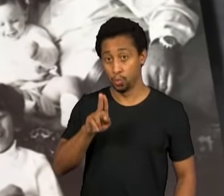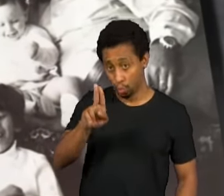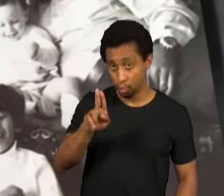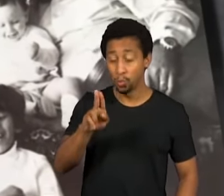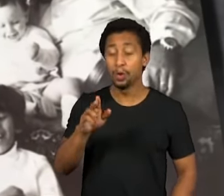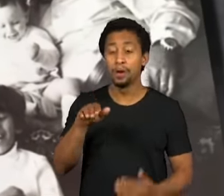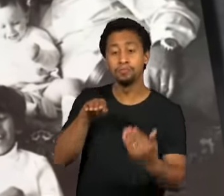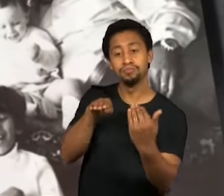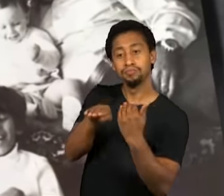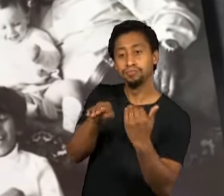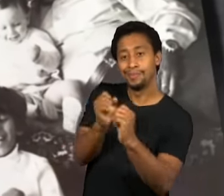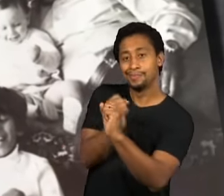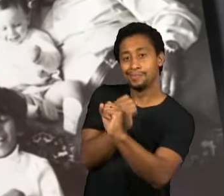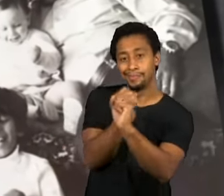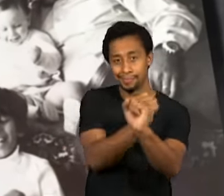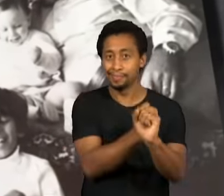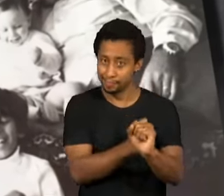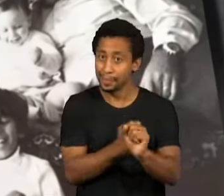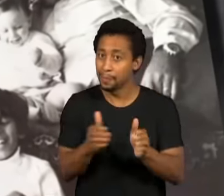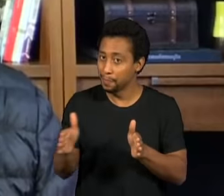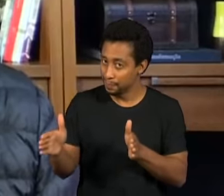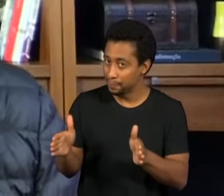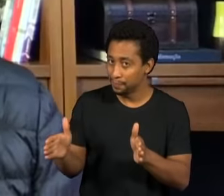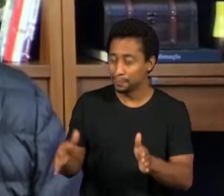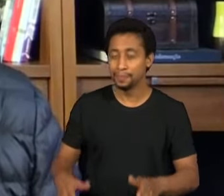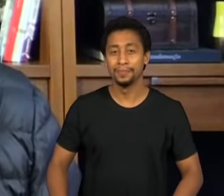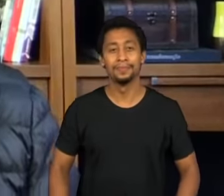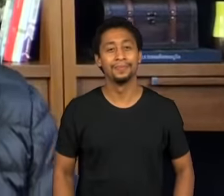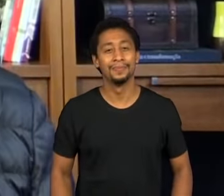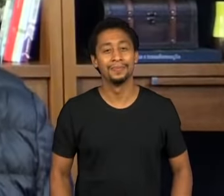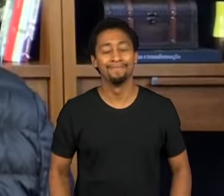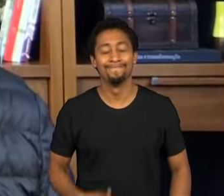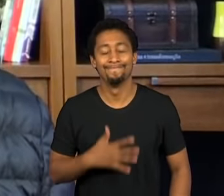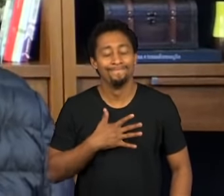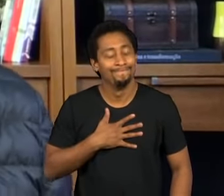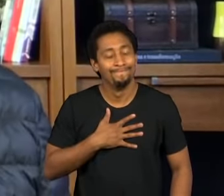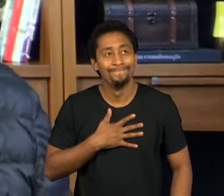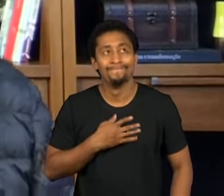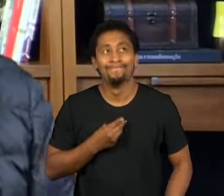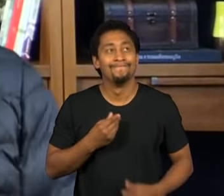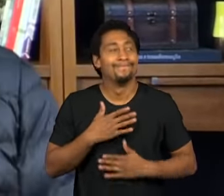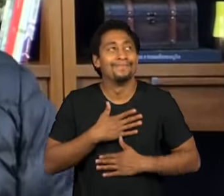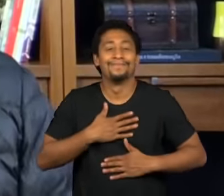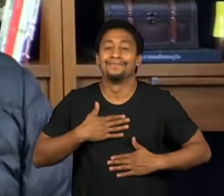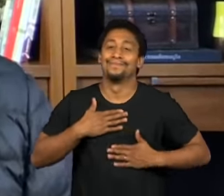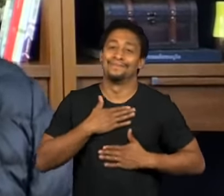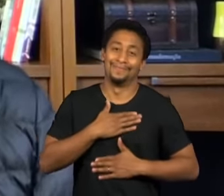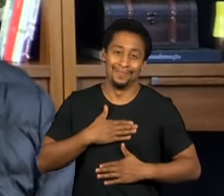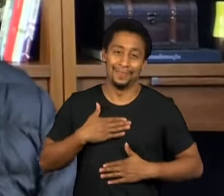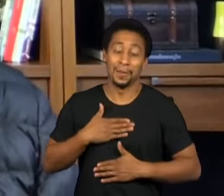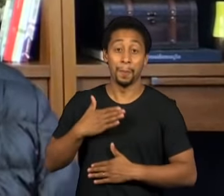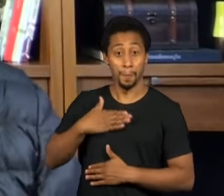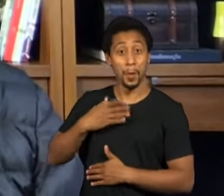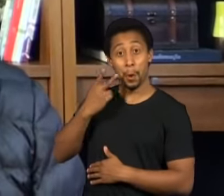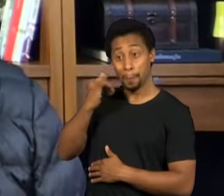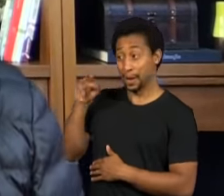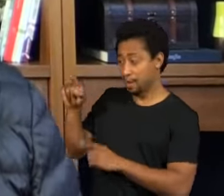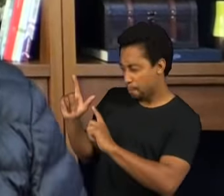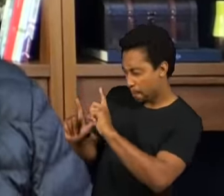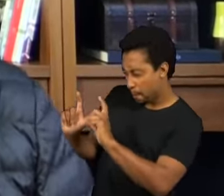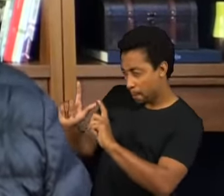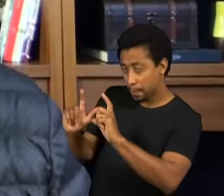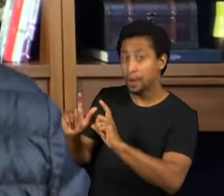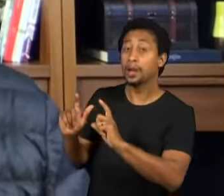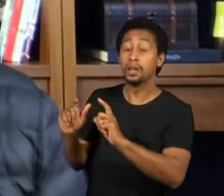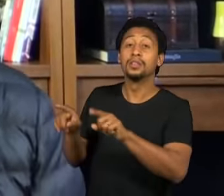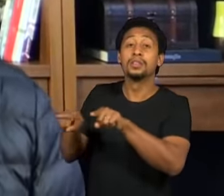rodovia Transamazônica. Para mim, não tem mais gratificante seguir, né, os passos do meu pai, do meu avô, do